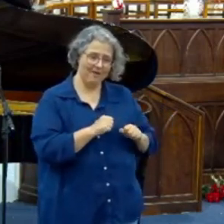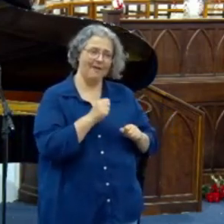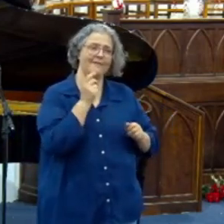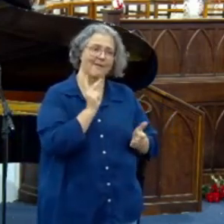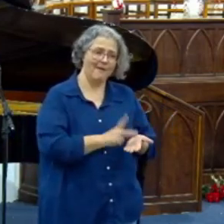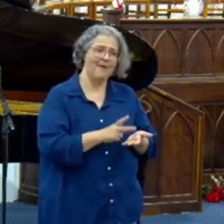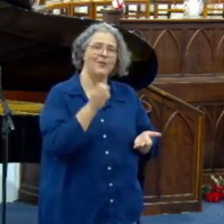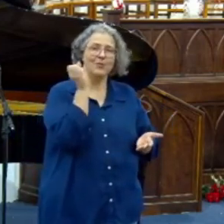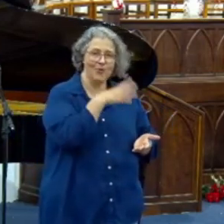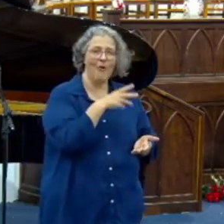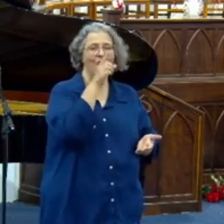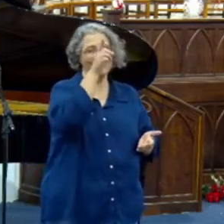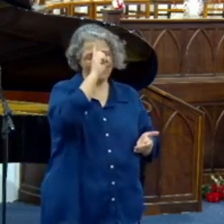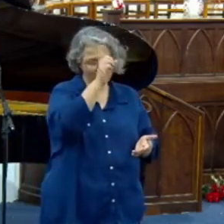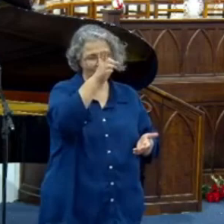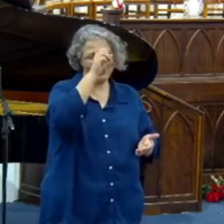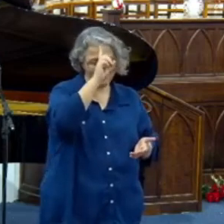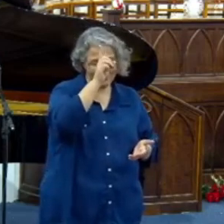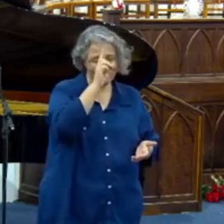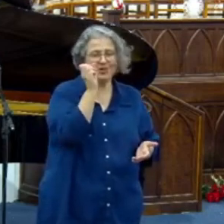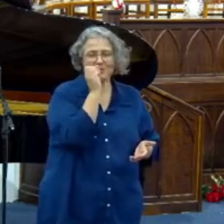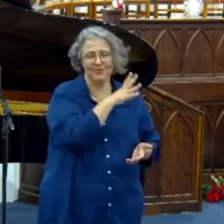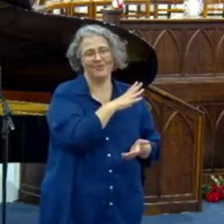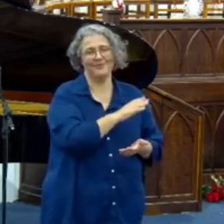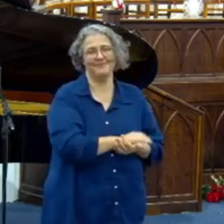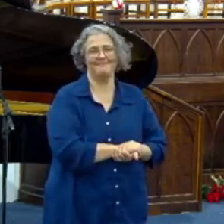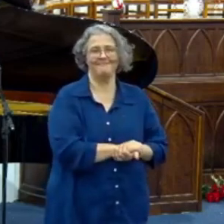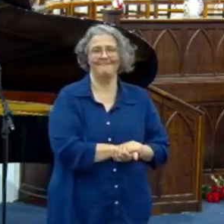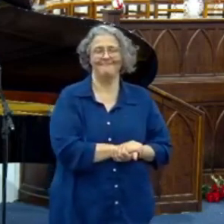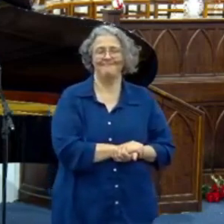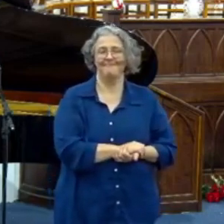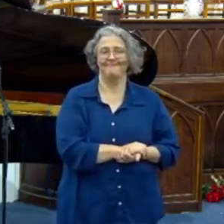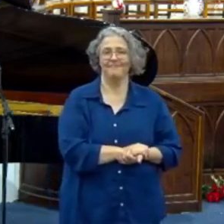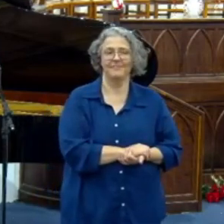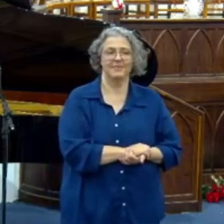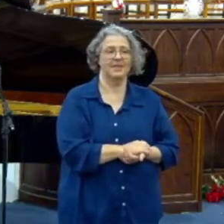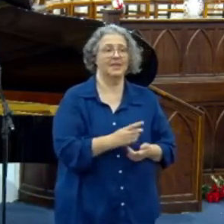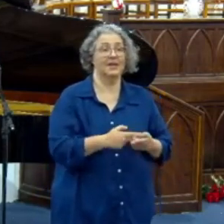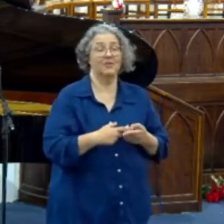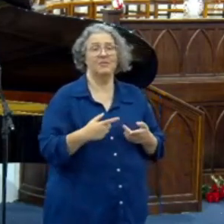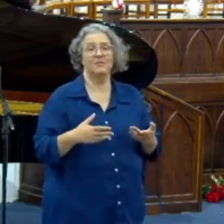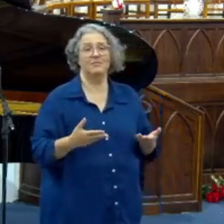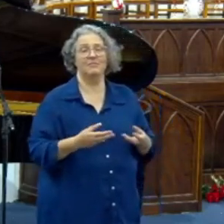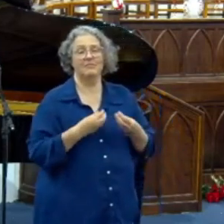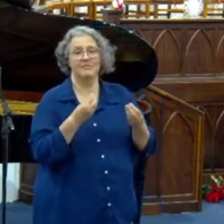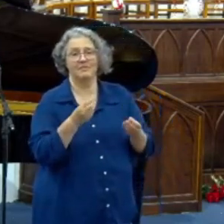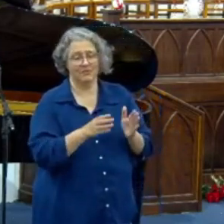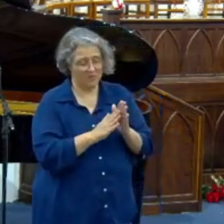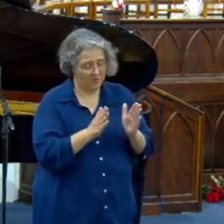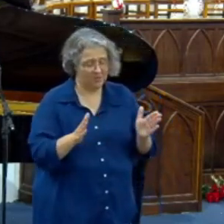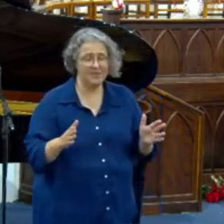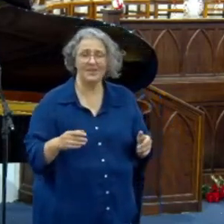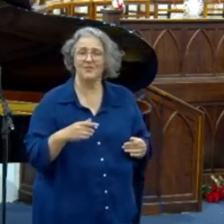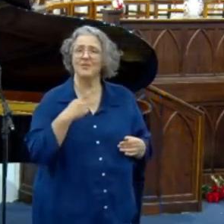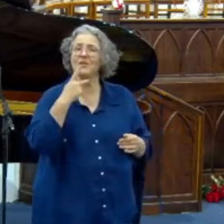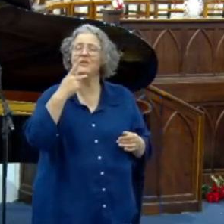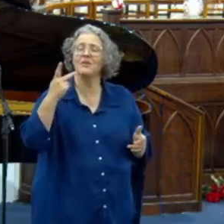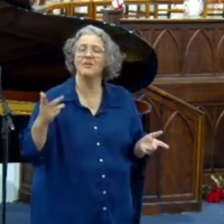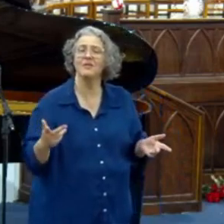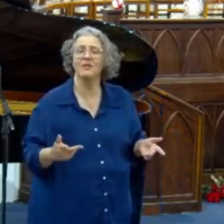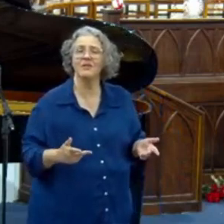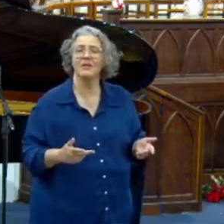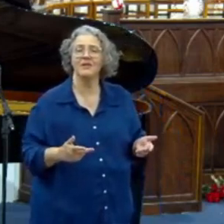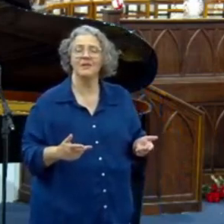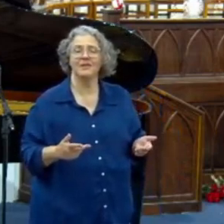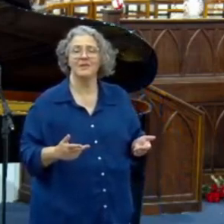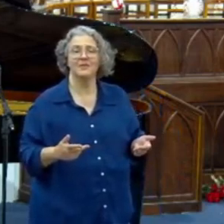Aqueles que são chamados e dizem, eis-me aqui Senhor, eu estou aqui, em algum momento eles vão ouvir da parte do Senhor, vinde a